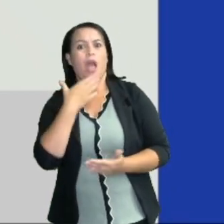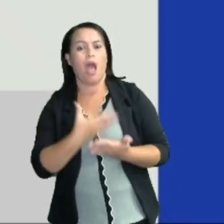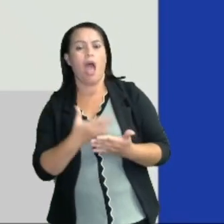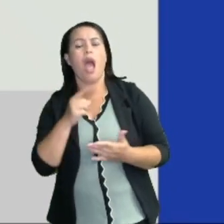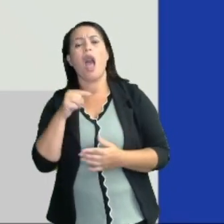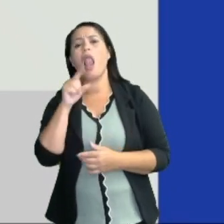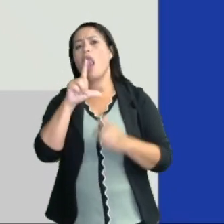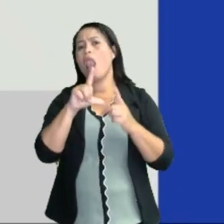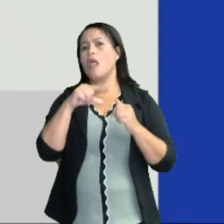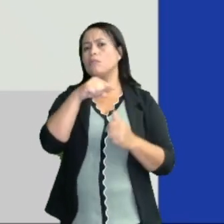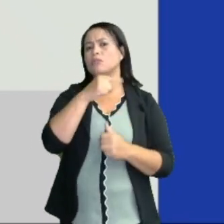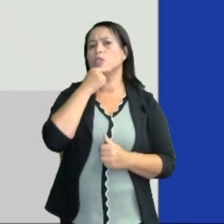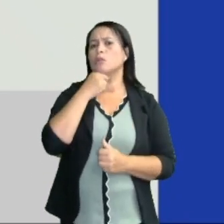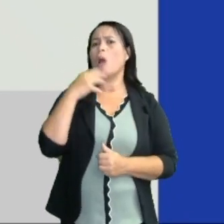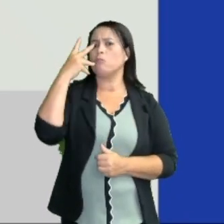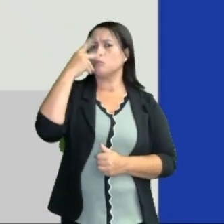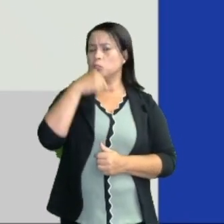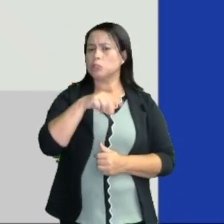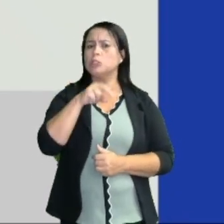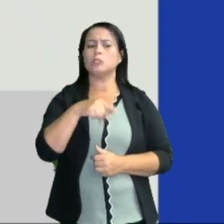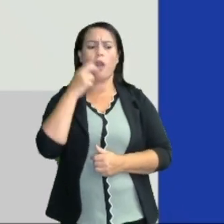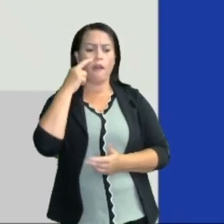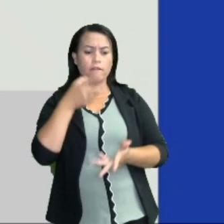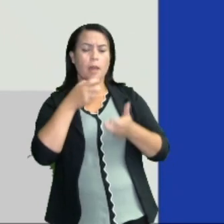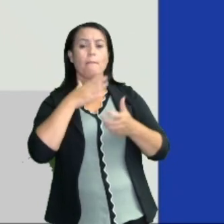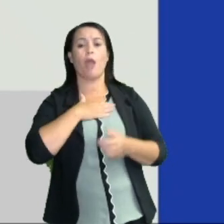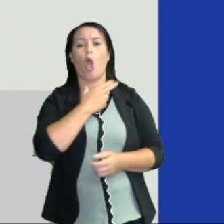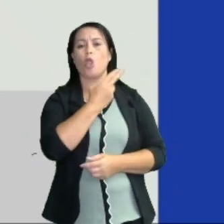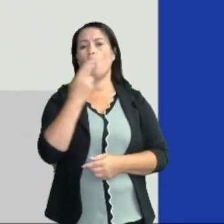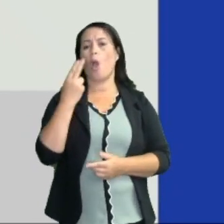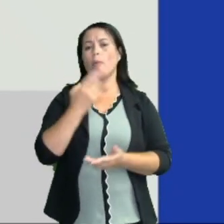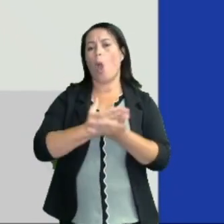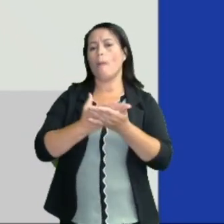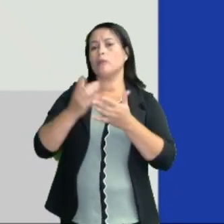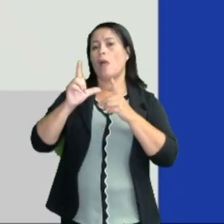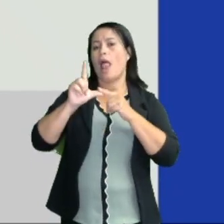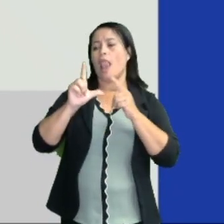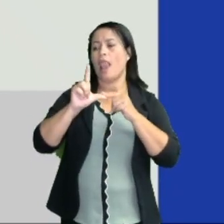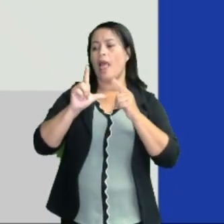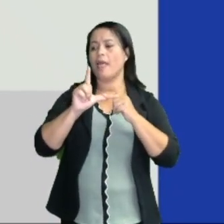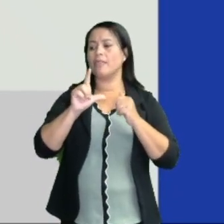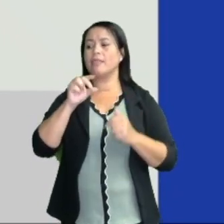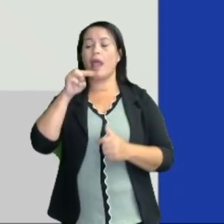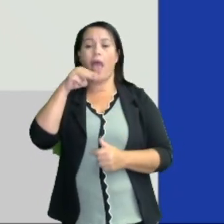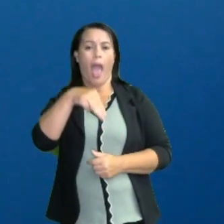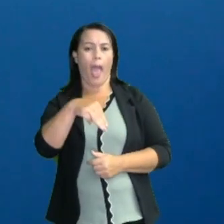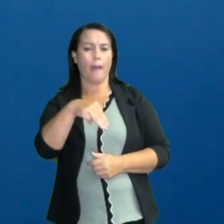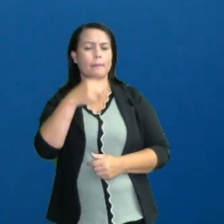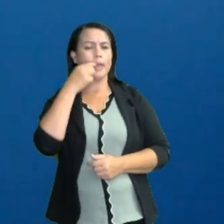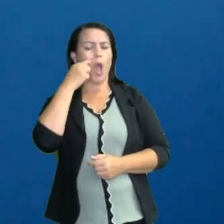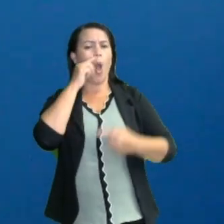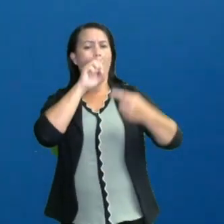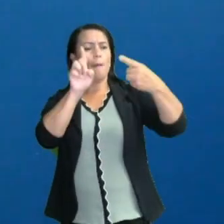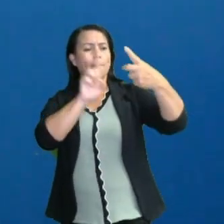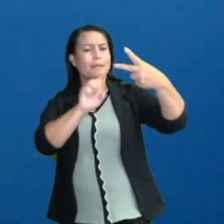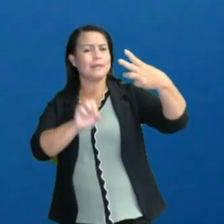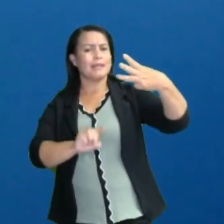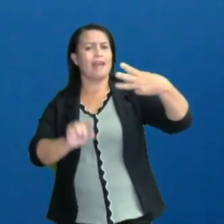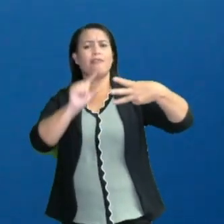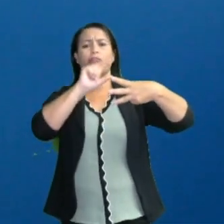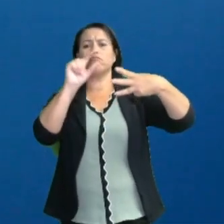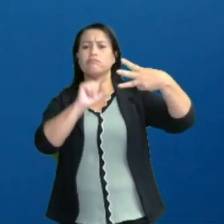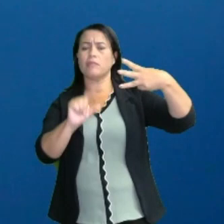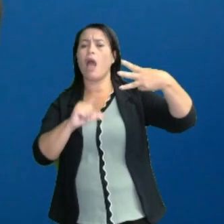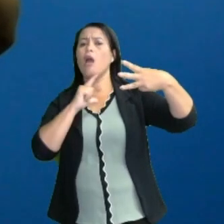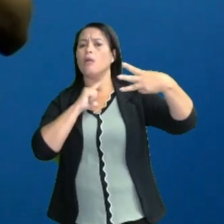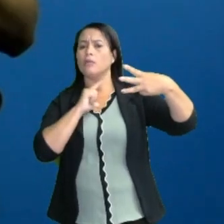inteligível. Meu nome começa com a letra M. Observa que nessas três frases eu tenho